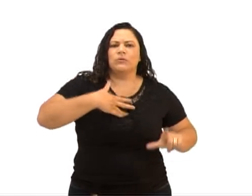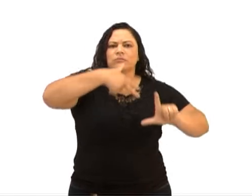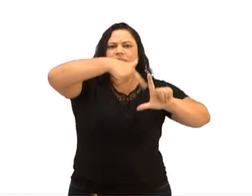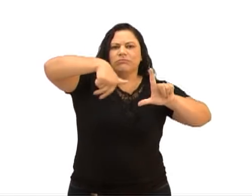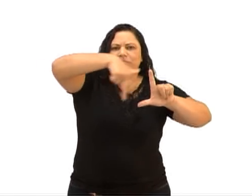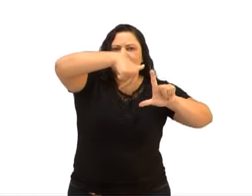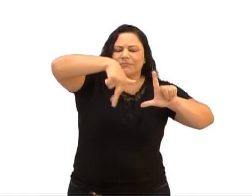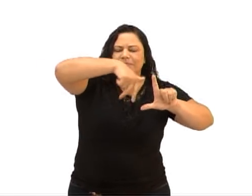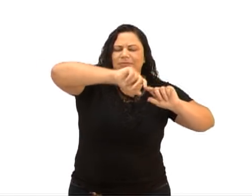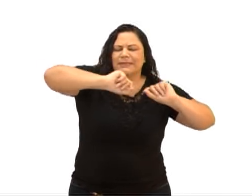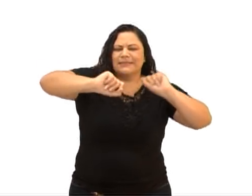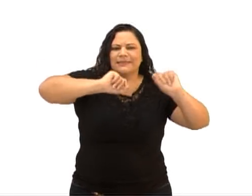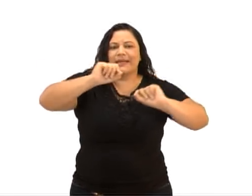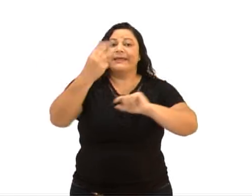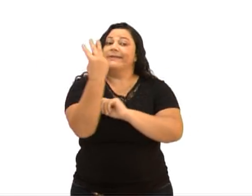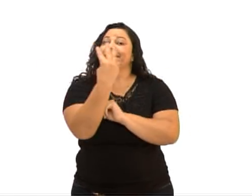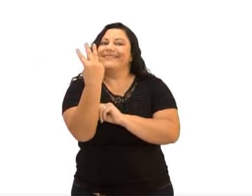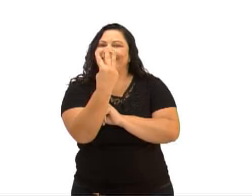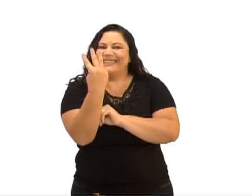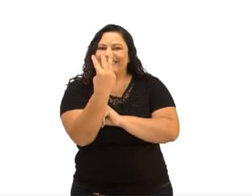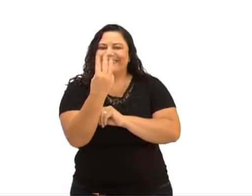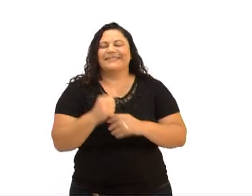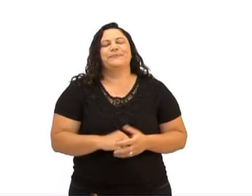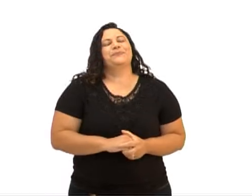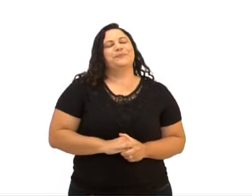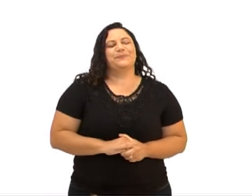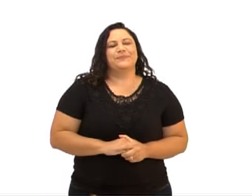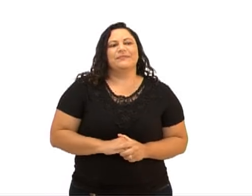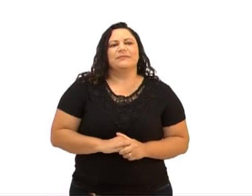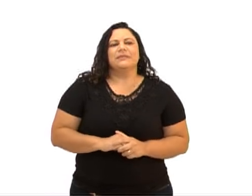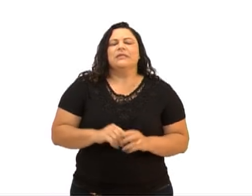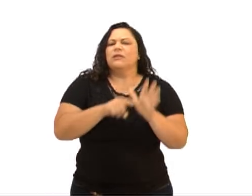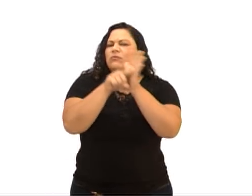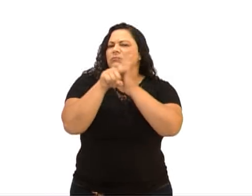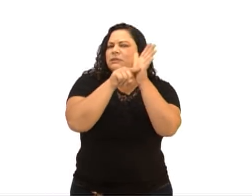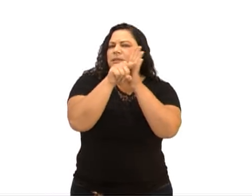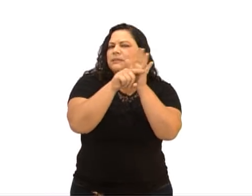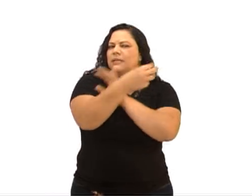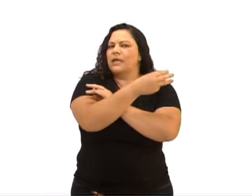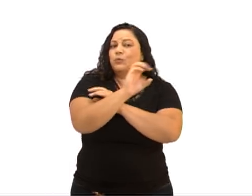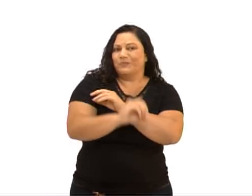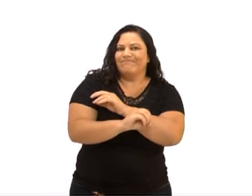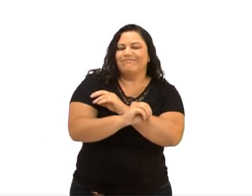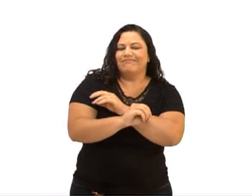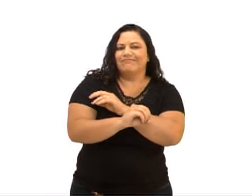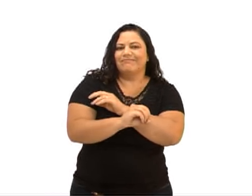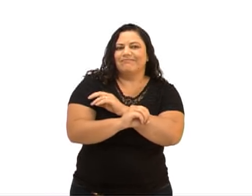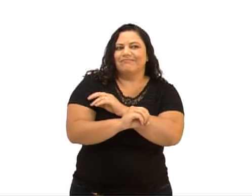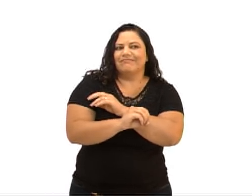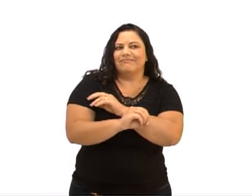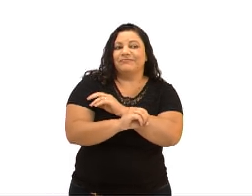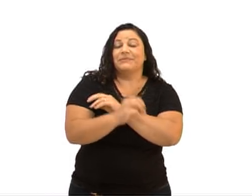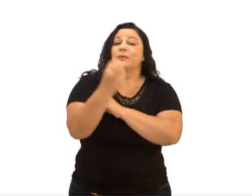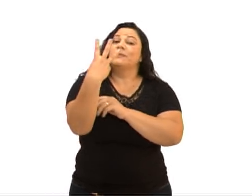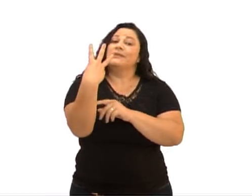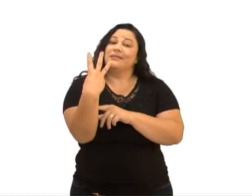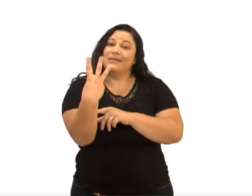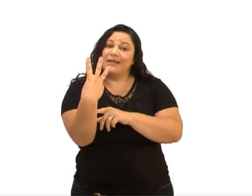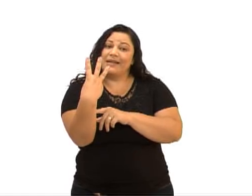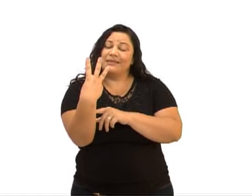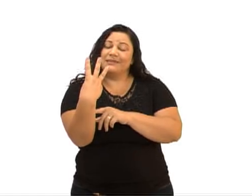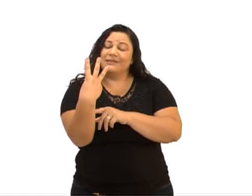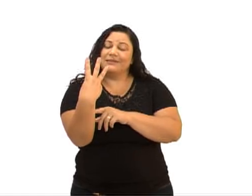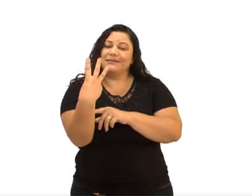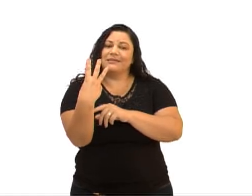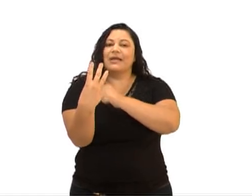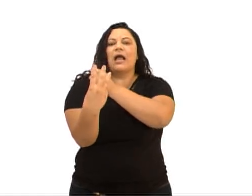3. E qual que é o total de alunos que foram pesquisados? 30. Então, 3 alunos dos 30 gostam